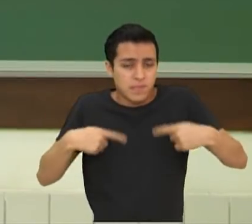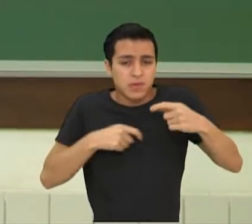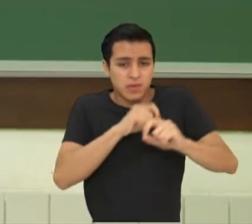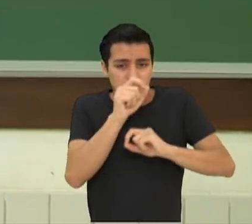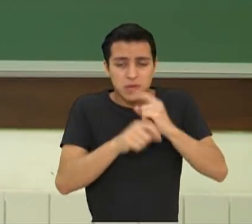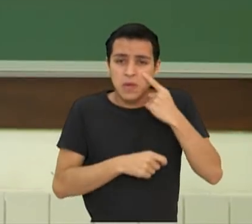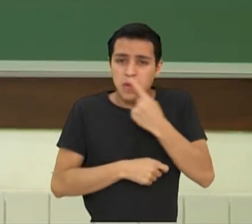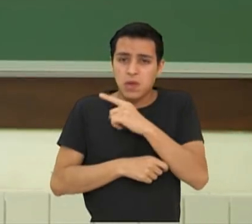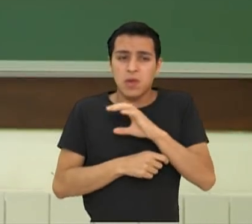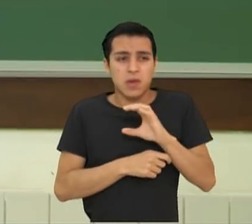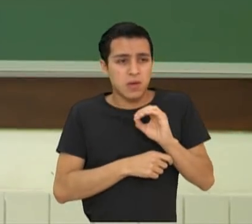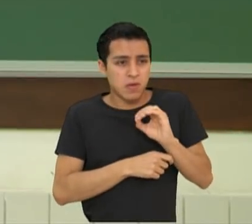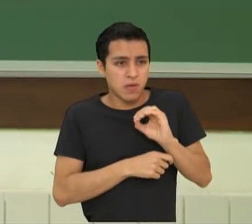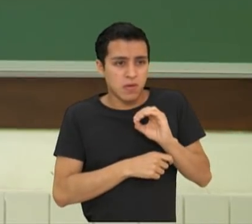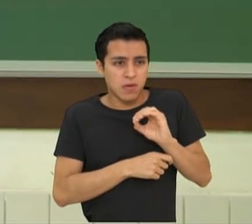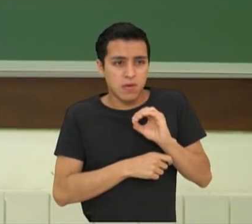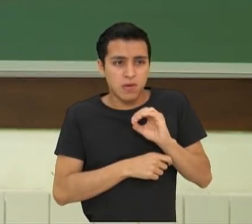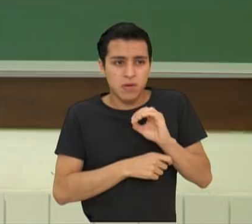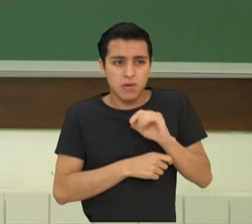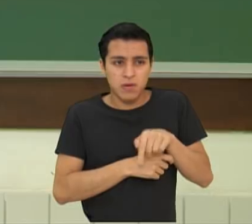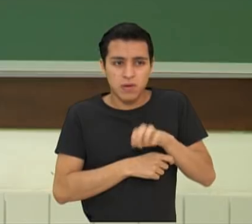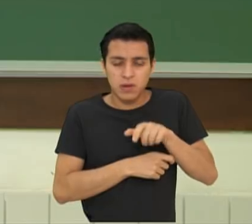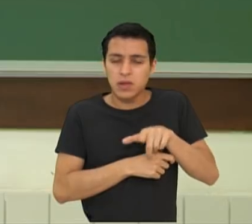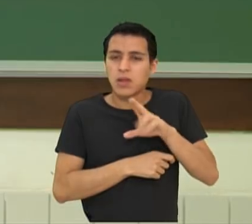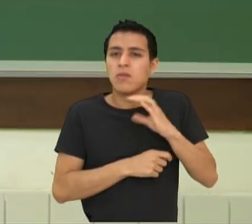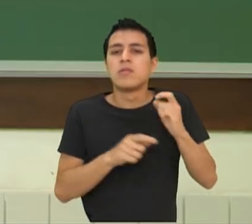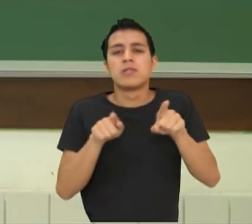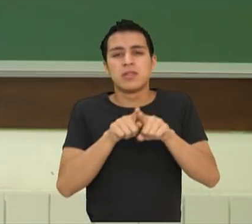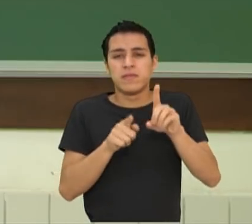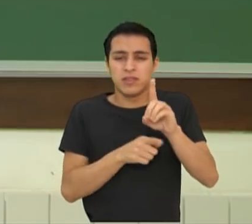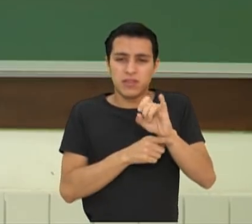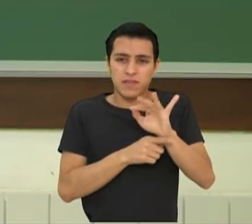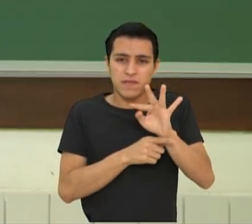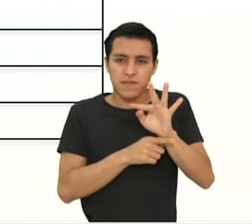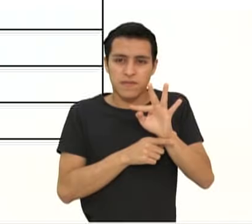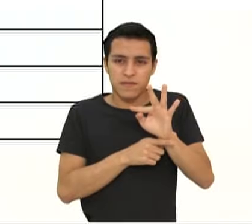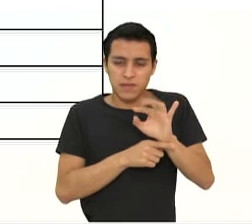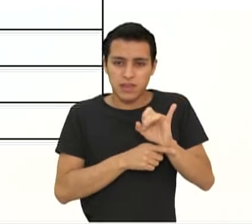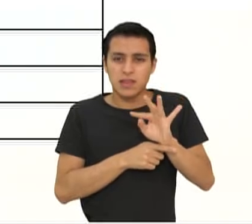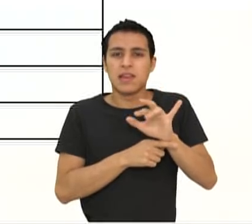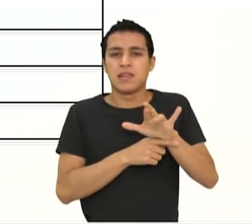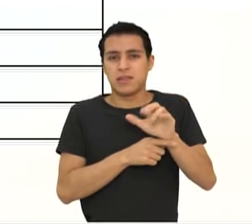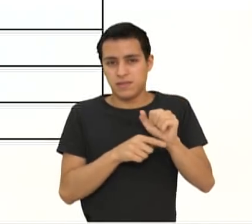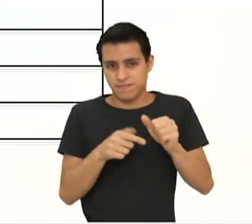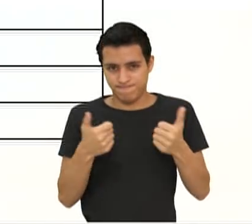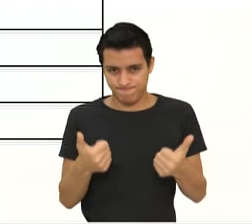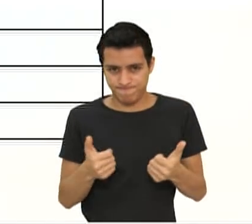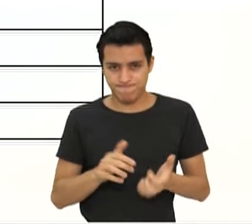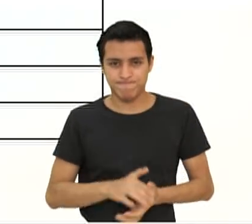é a coqueluche e a difteria. Copiem lá no caderninho essa tarefa de casa.